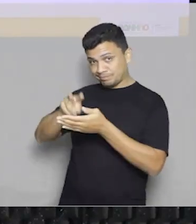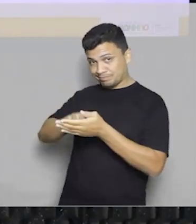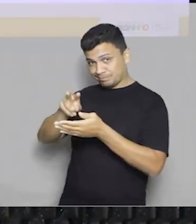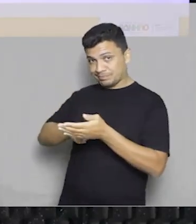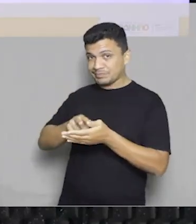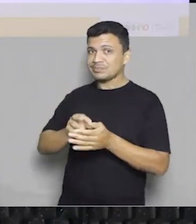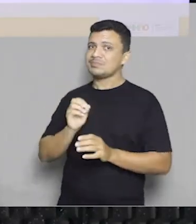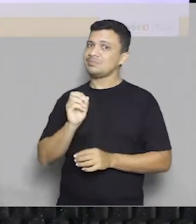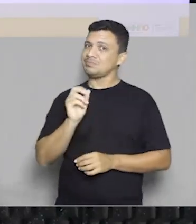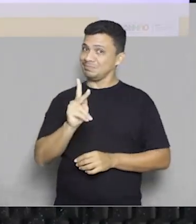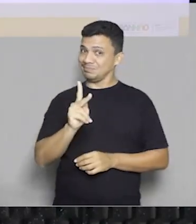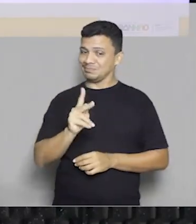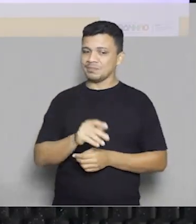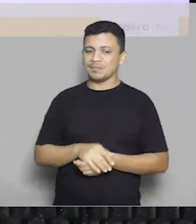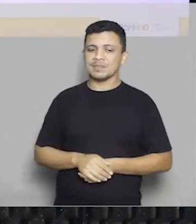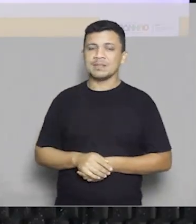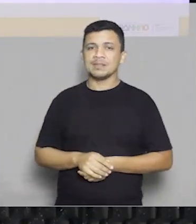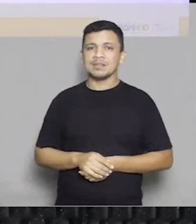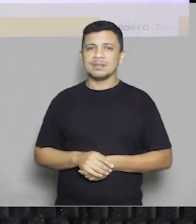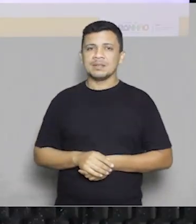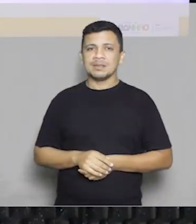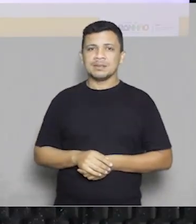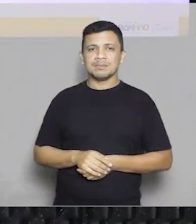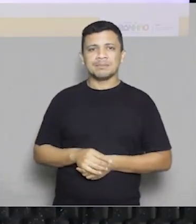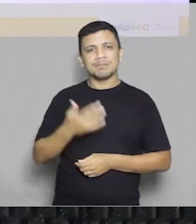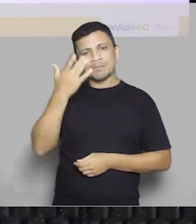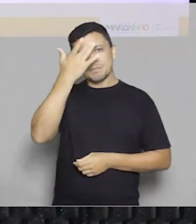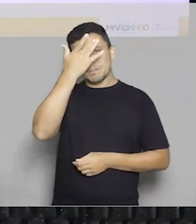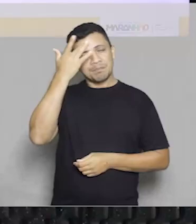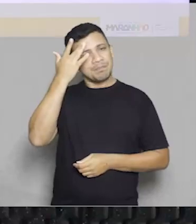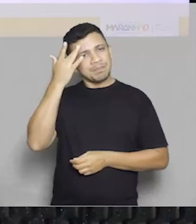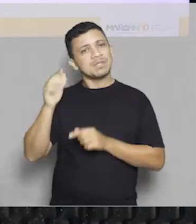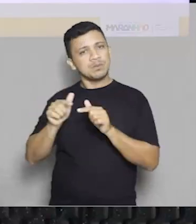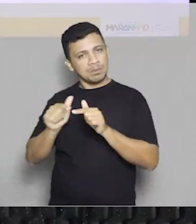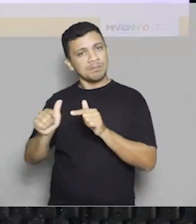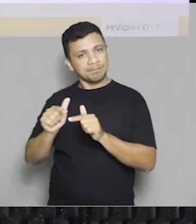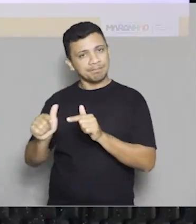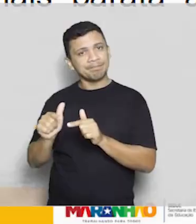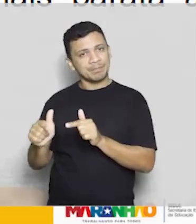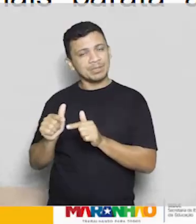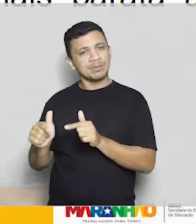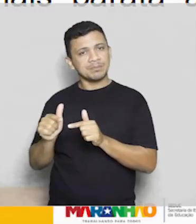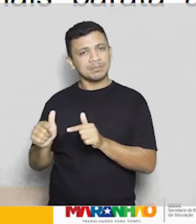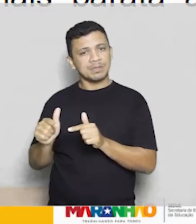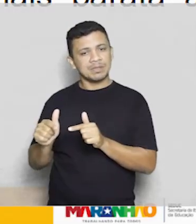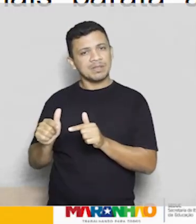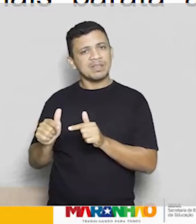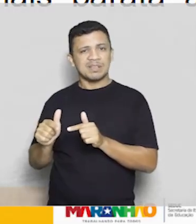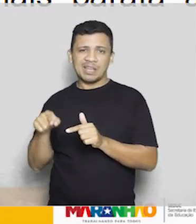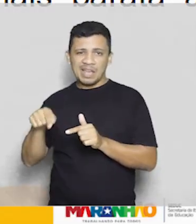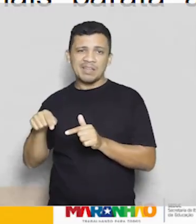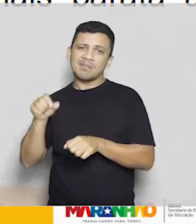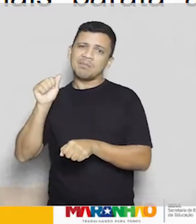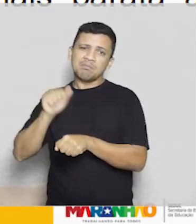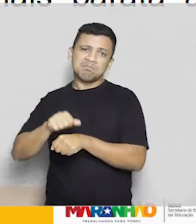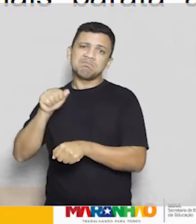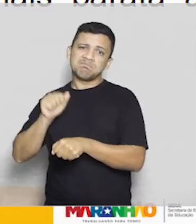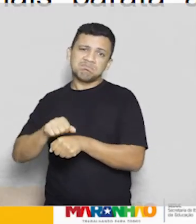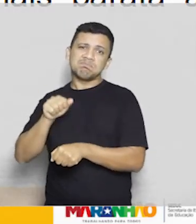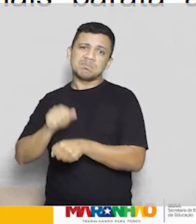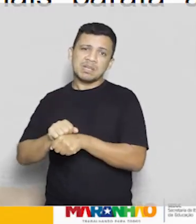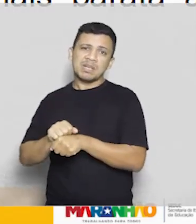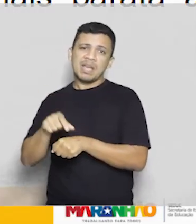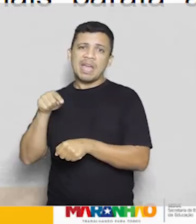aqui tranquilo. O texto 2 diz assim, ó, o trabalhador fica mais pobre à medida